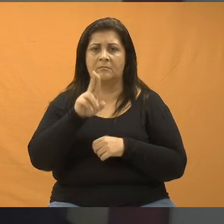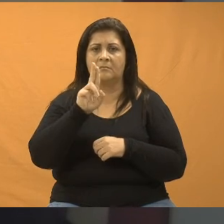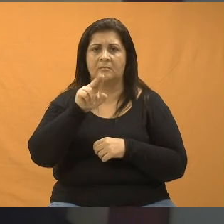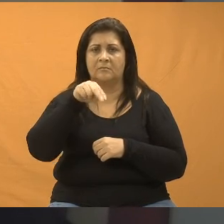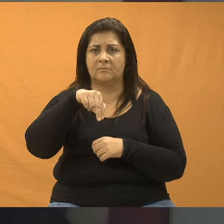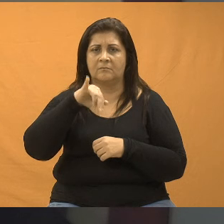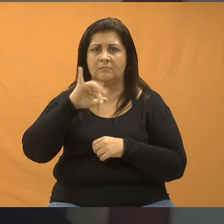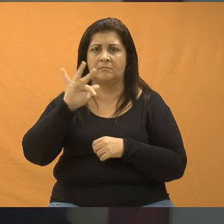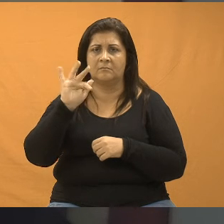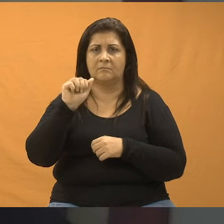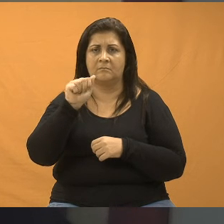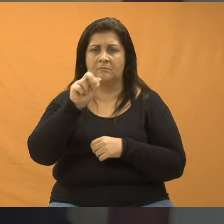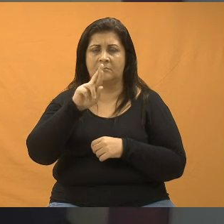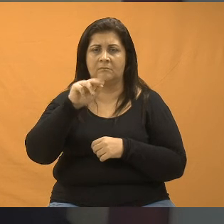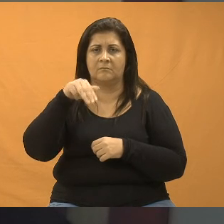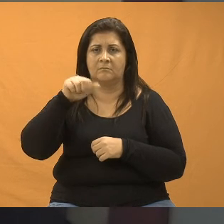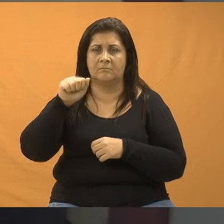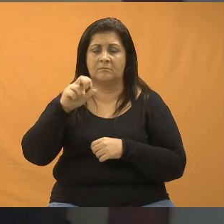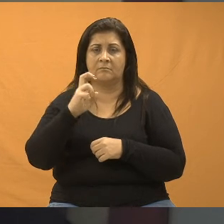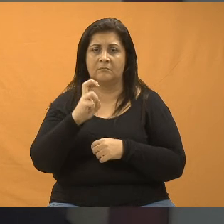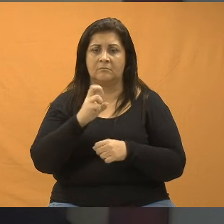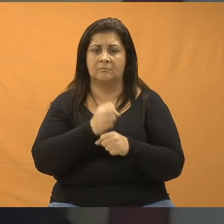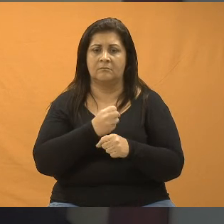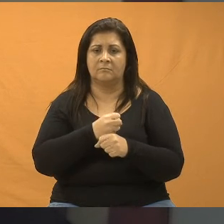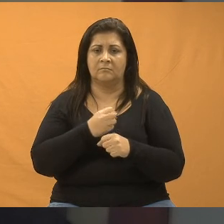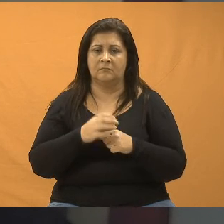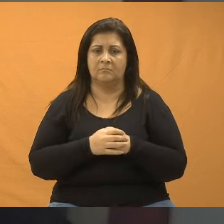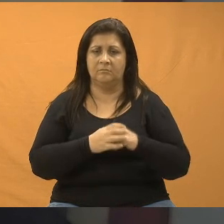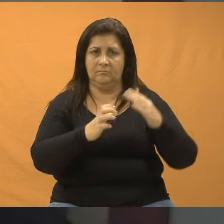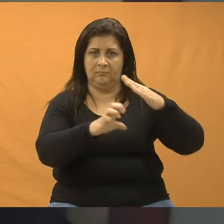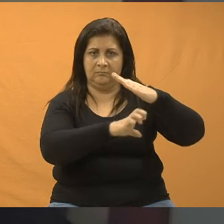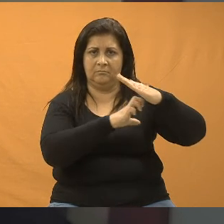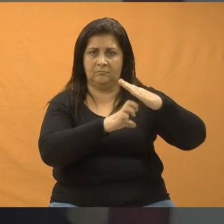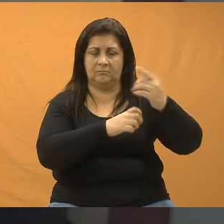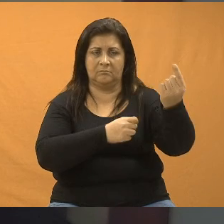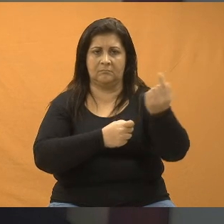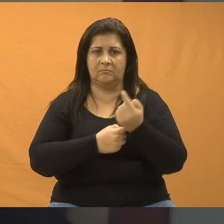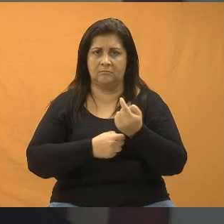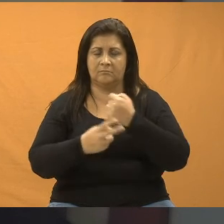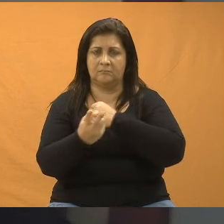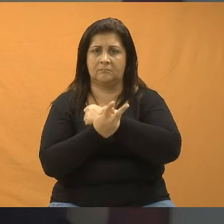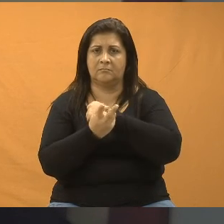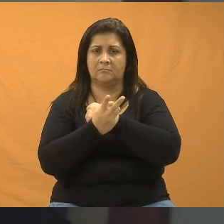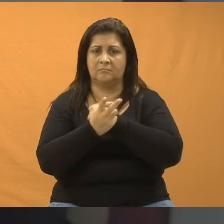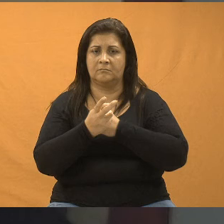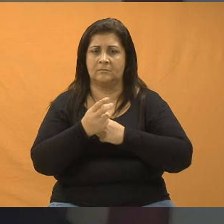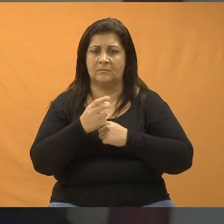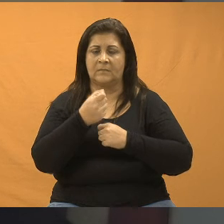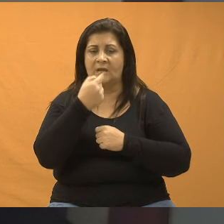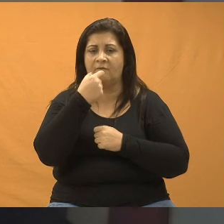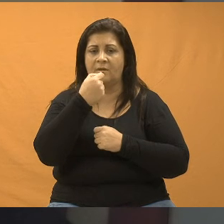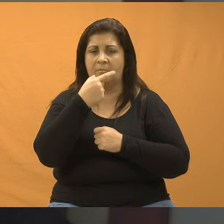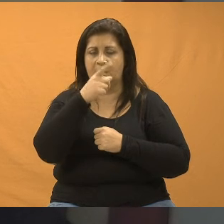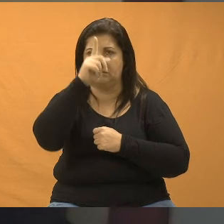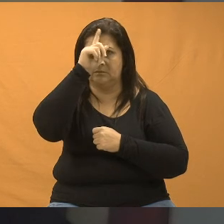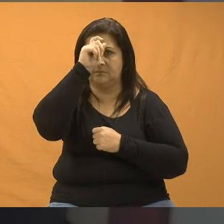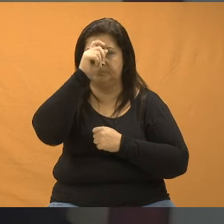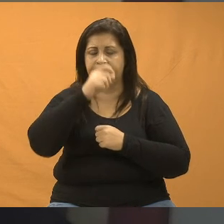5 anos. 5 anos essa empresa ficou na farmácia lá da Santa